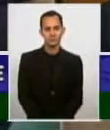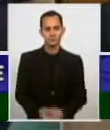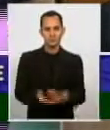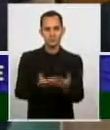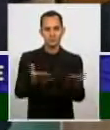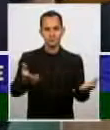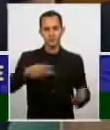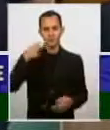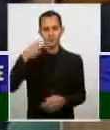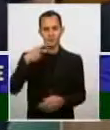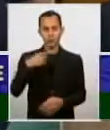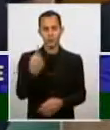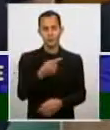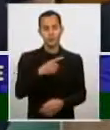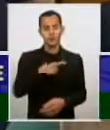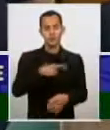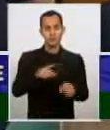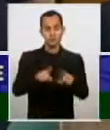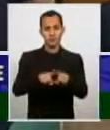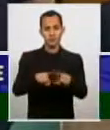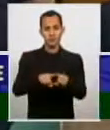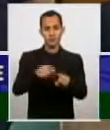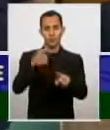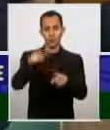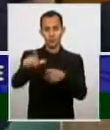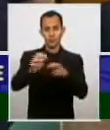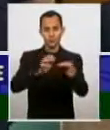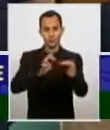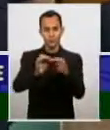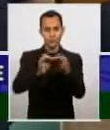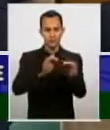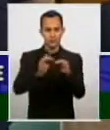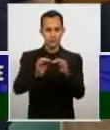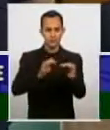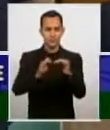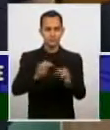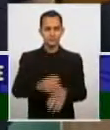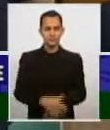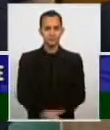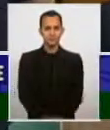Senhores vereadores, nós temos ainda uma matéria